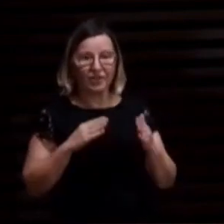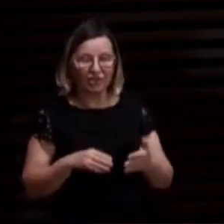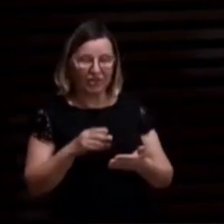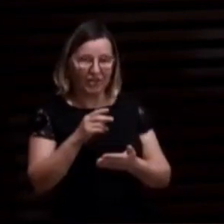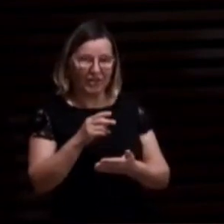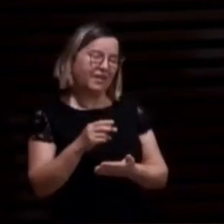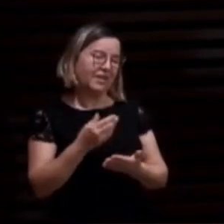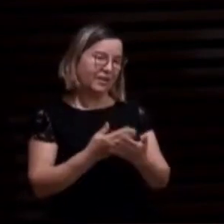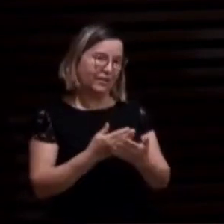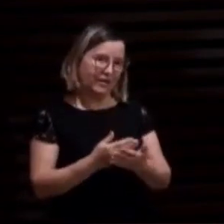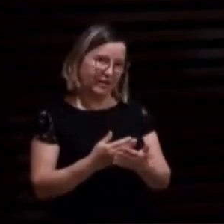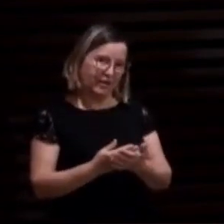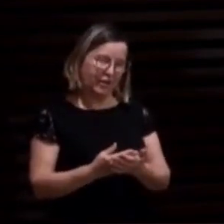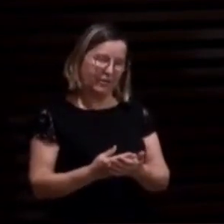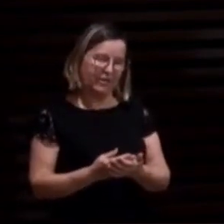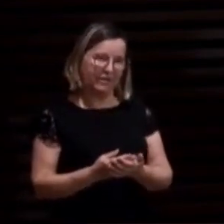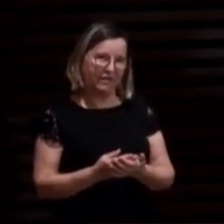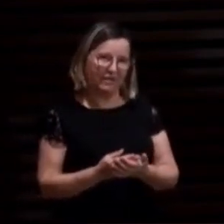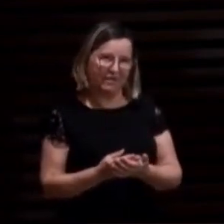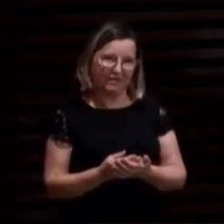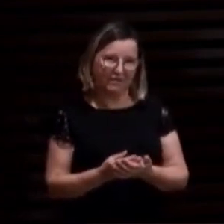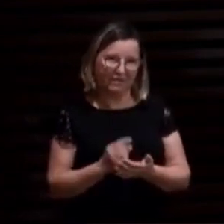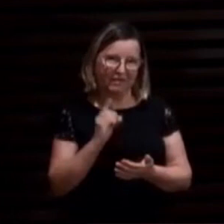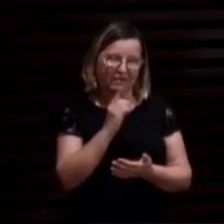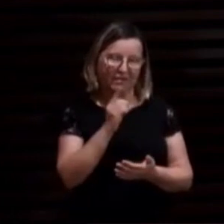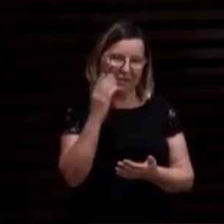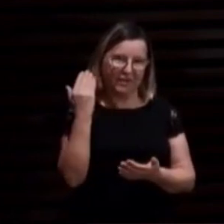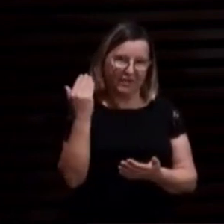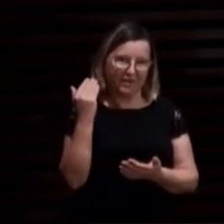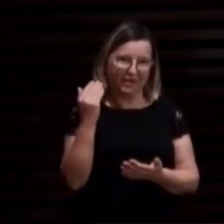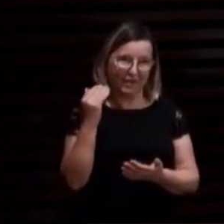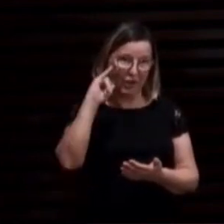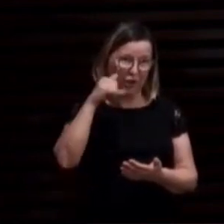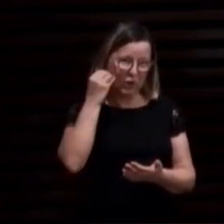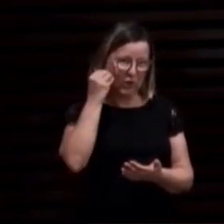estava moldando a sua vida era a ambição pelo dinheiro,